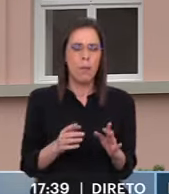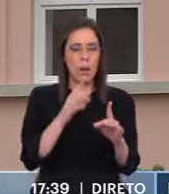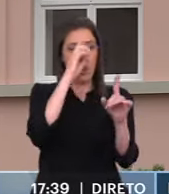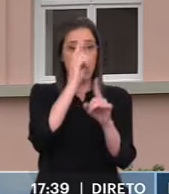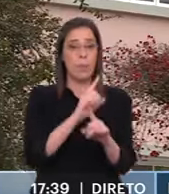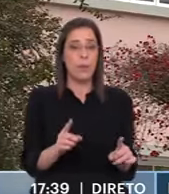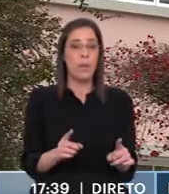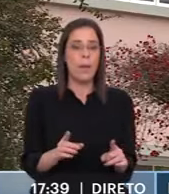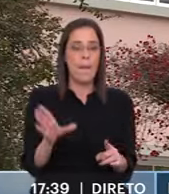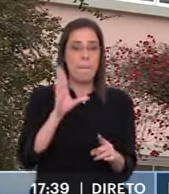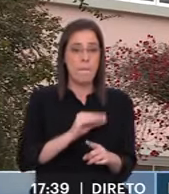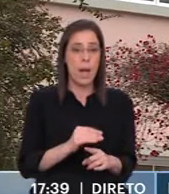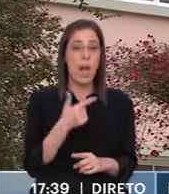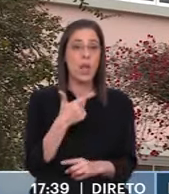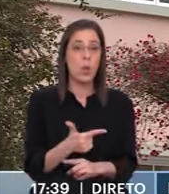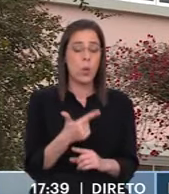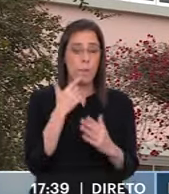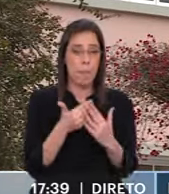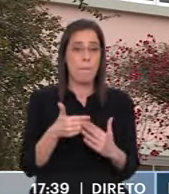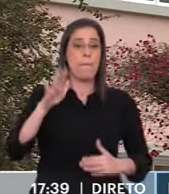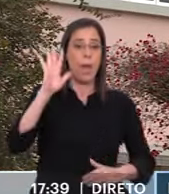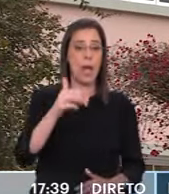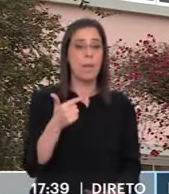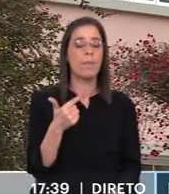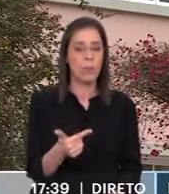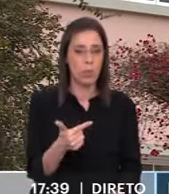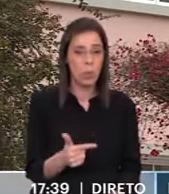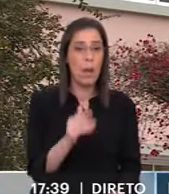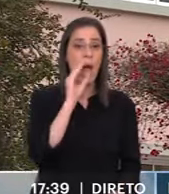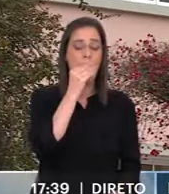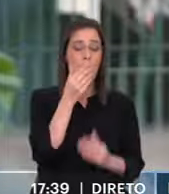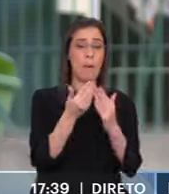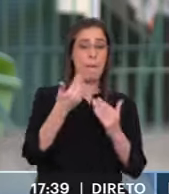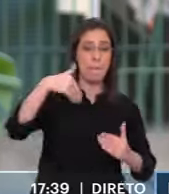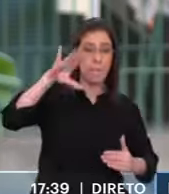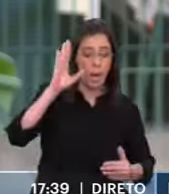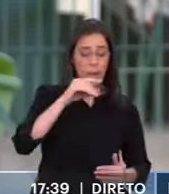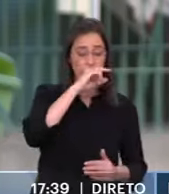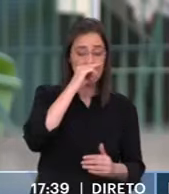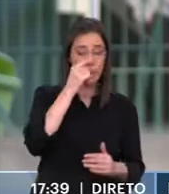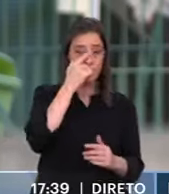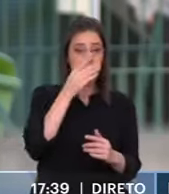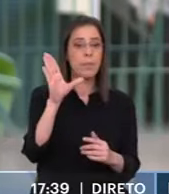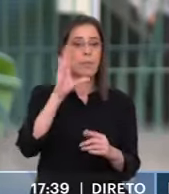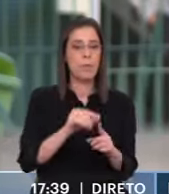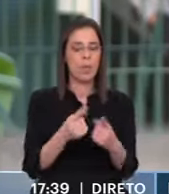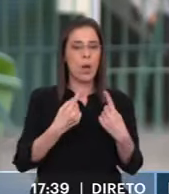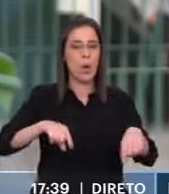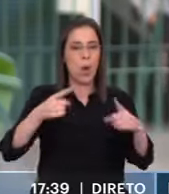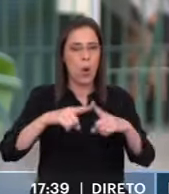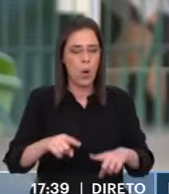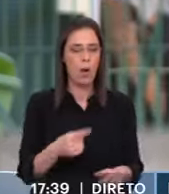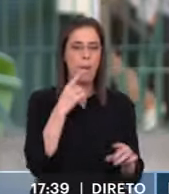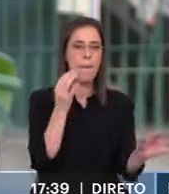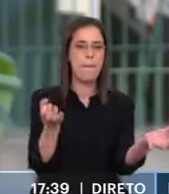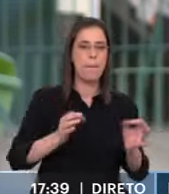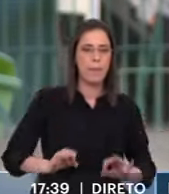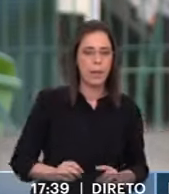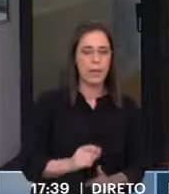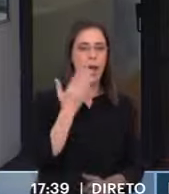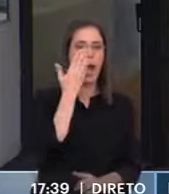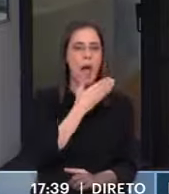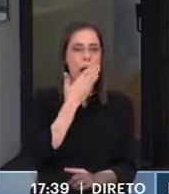professores que têm o maior número de turmas, o maior número de alunos e também por isso o maior número de reuniões e de preparação de